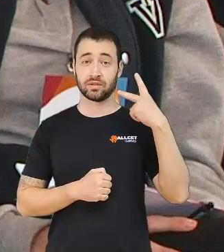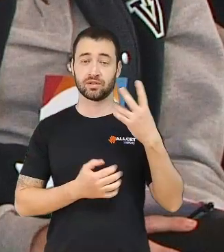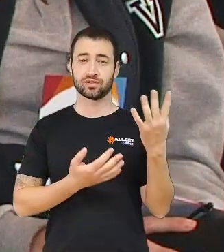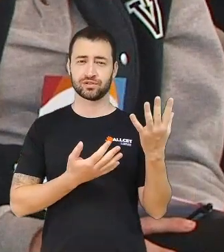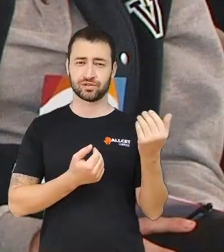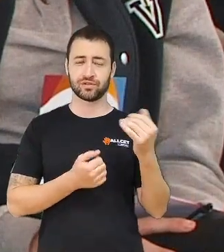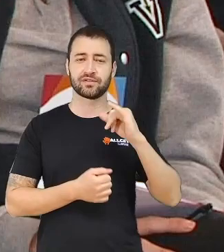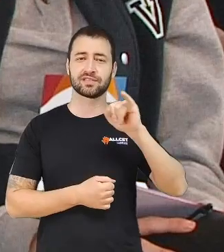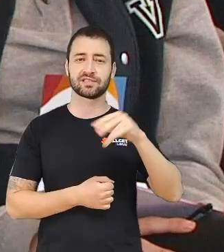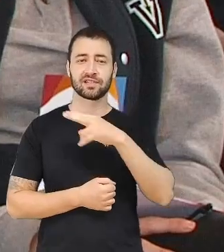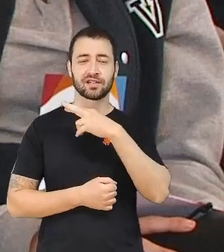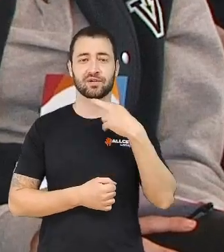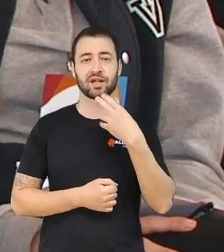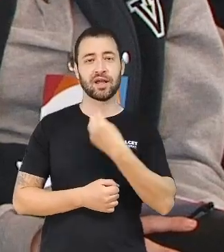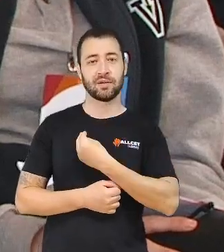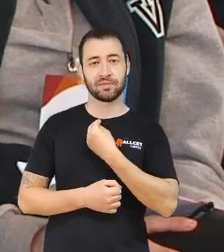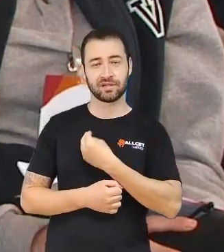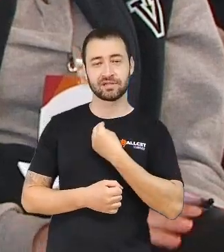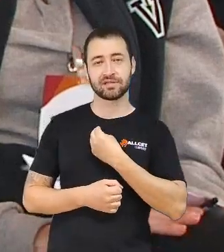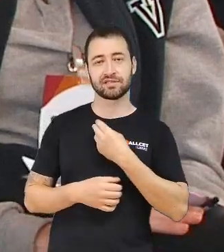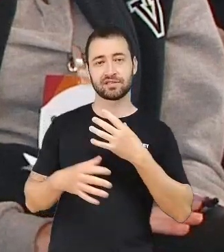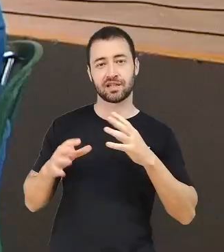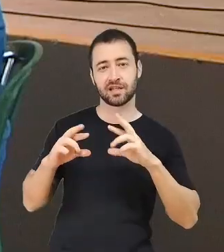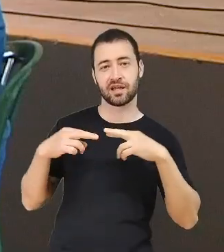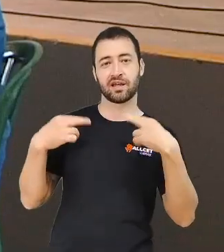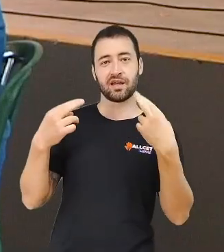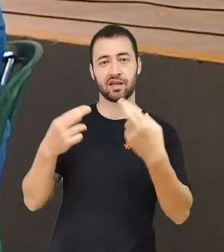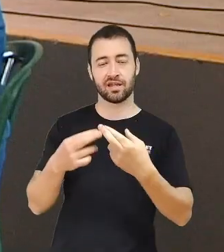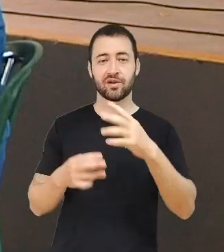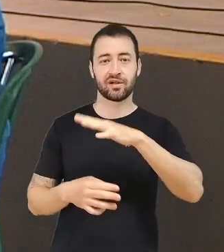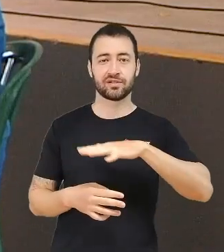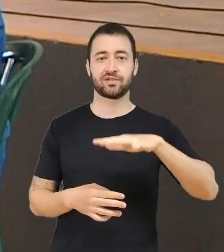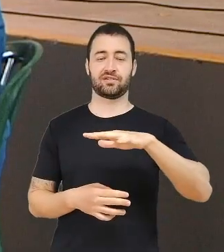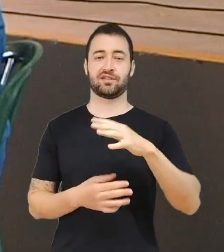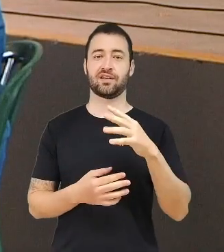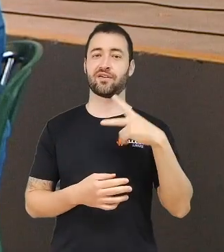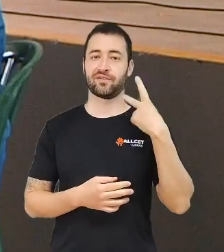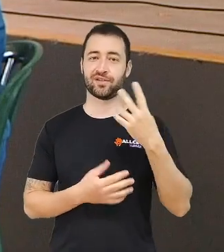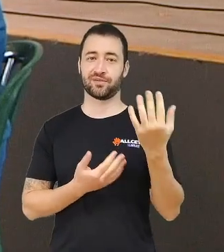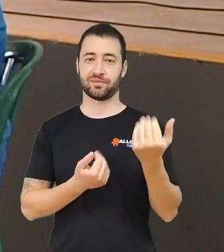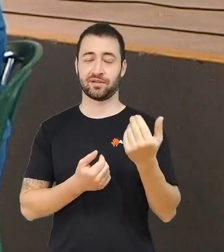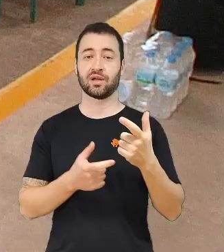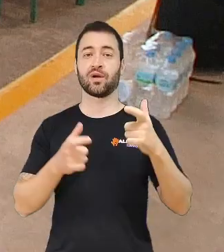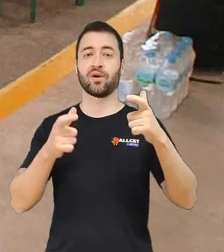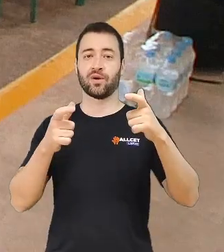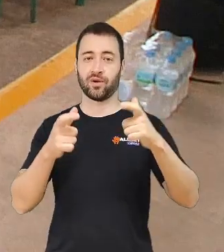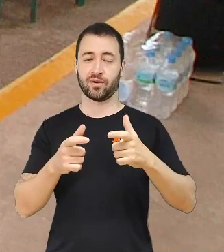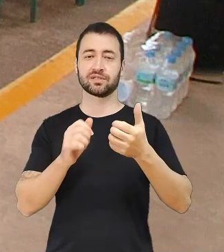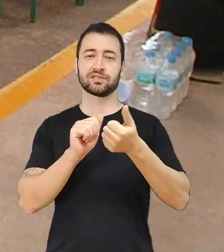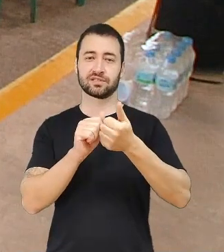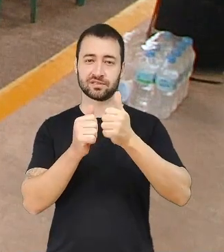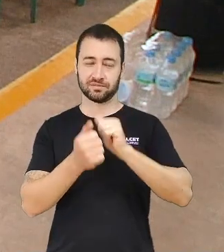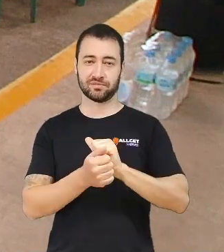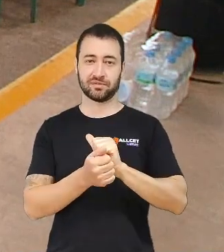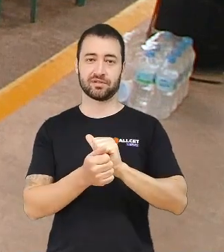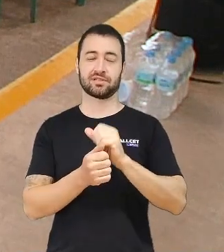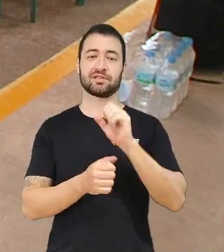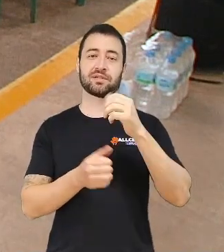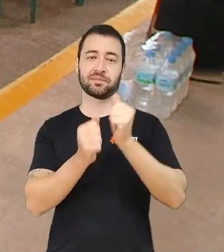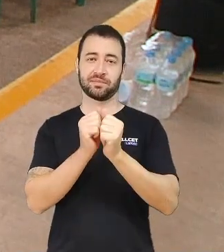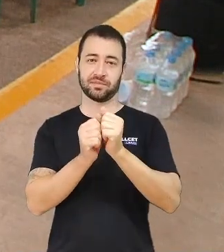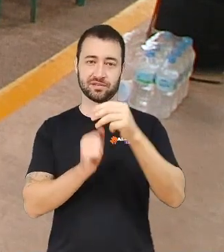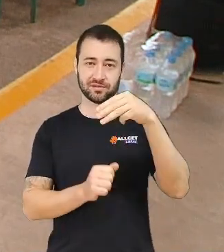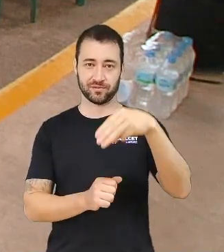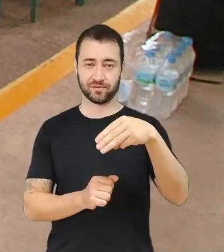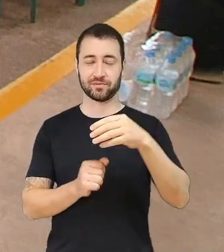os vereadores mirins de Jaraguá do Sul marcaram presença na conferência Regional de vereadores Mirins realizada no centro